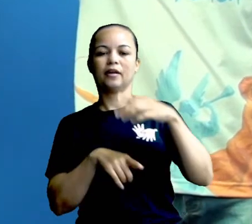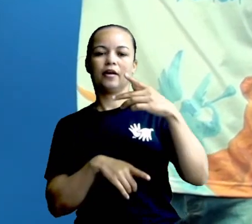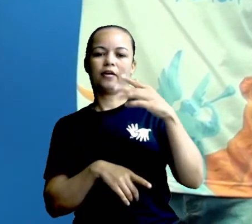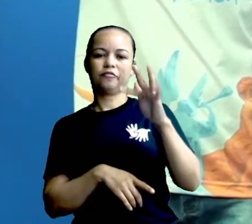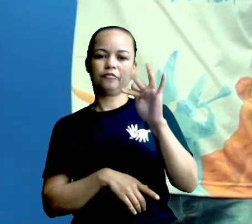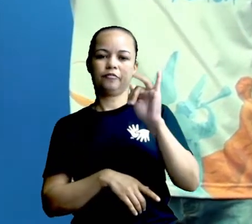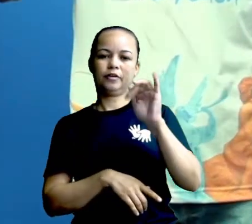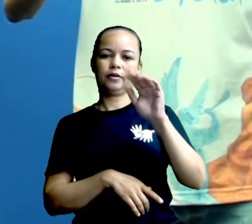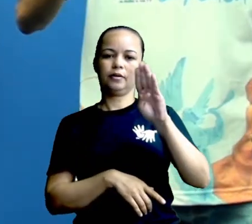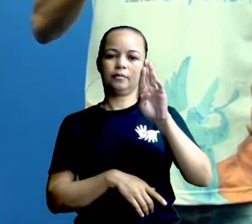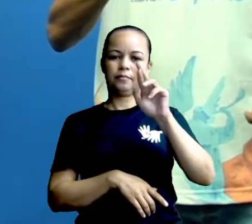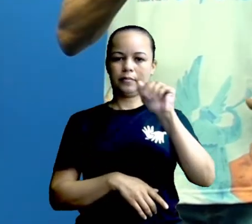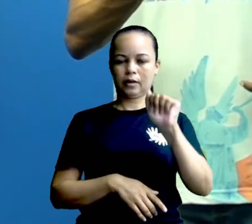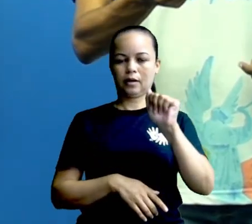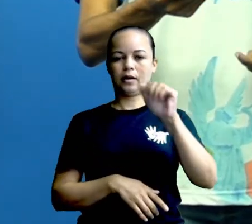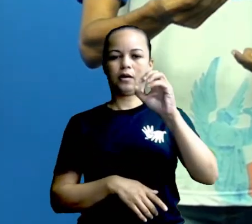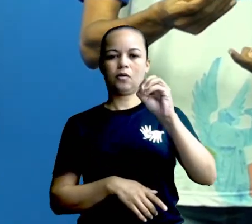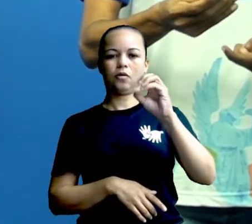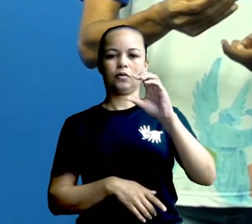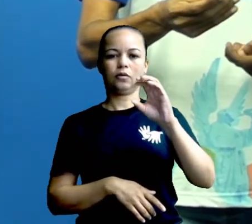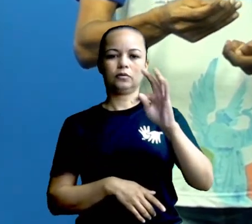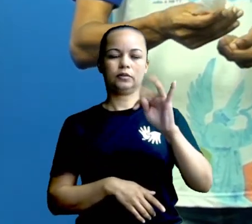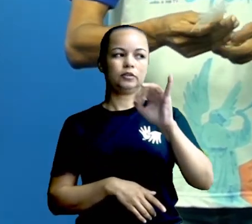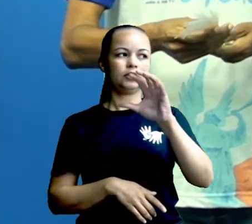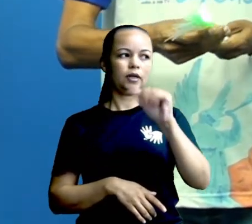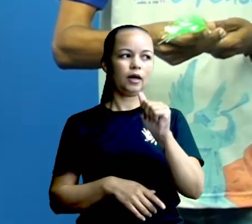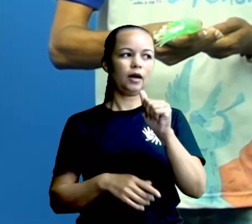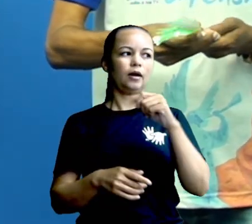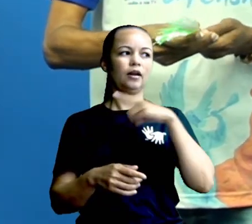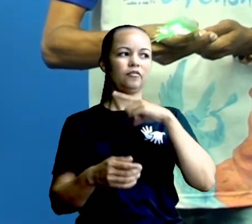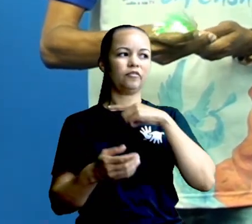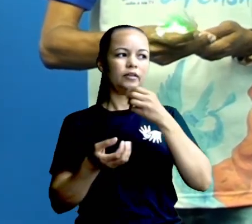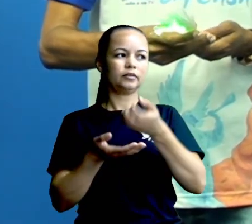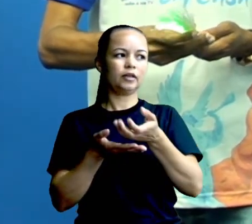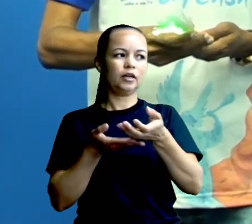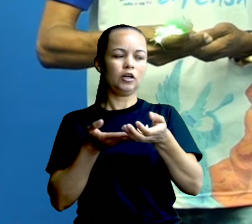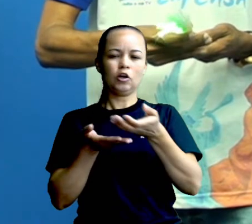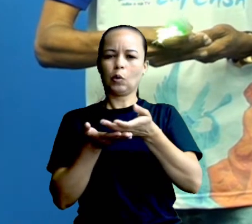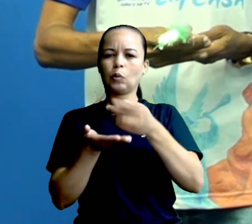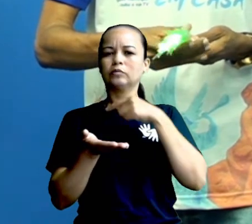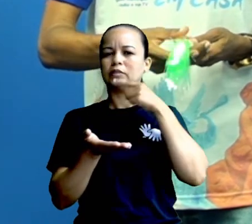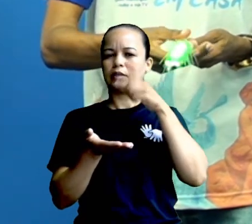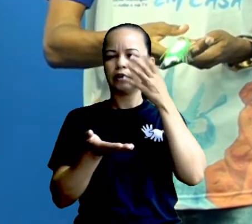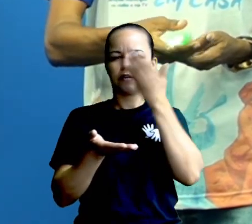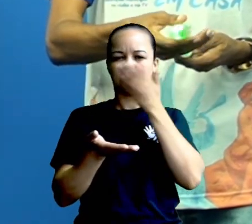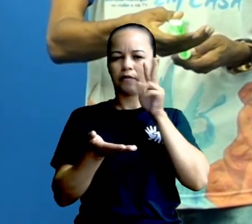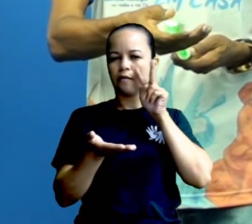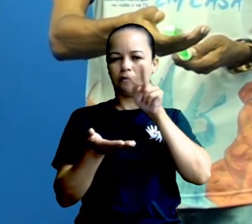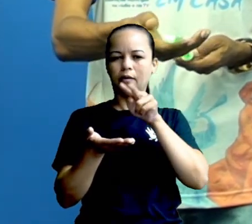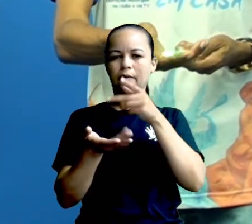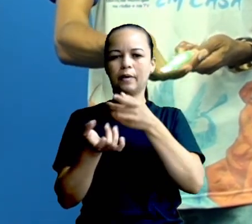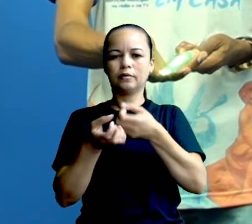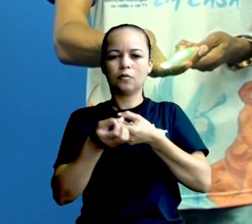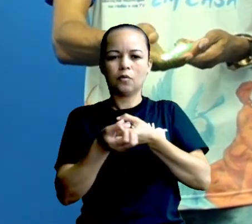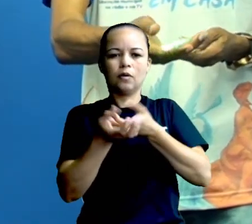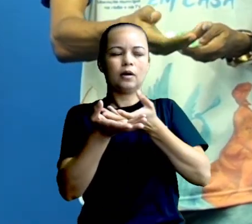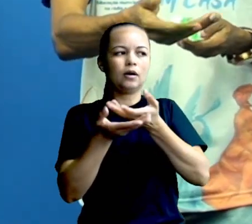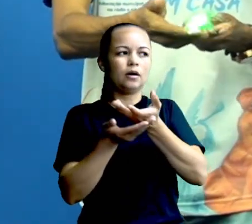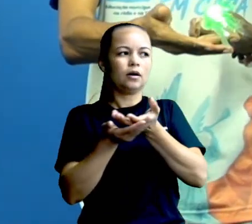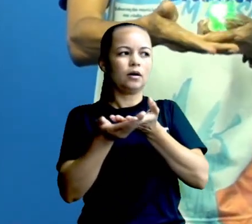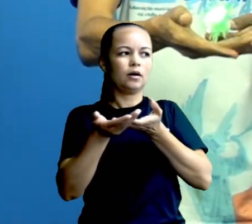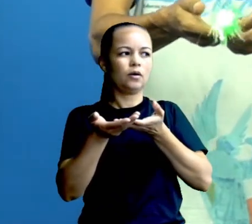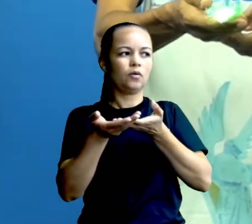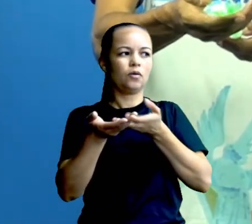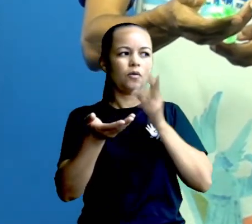fibra óptica, beleza? E essa fibra aqui, ó, se eu colocar uma luz, vai sofrer uma reflexão. Vocês não conseguem